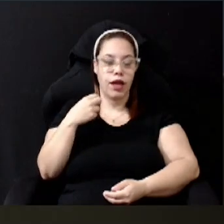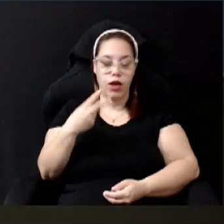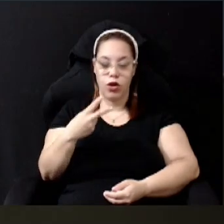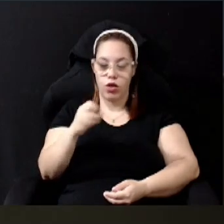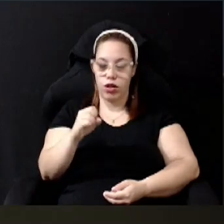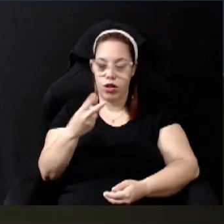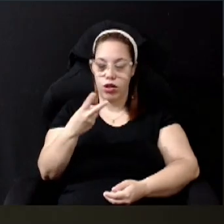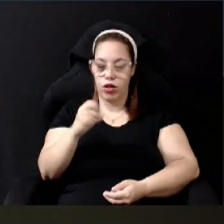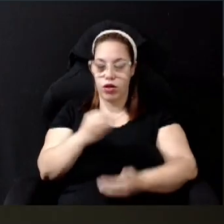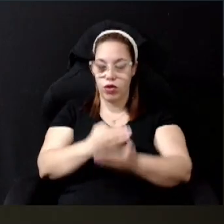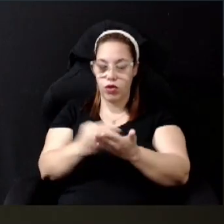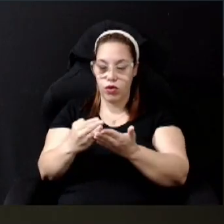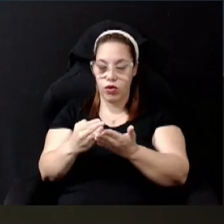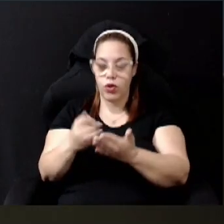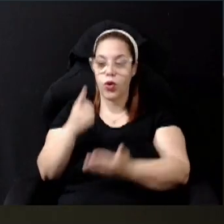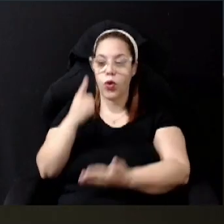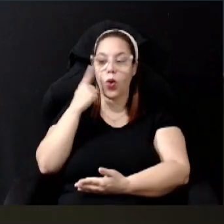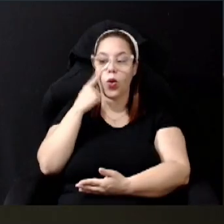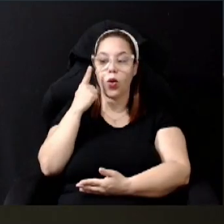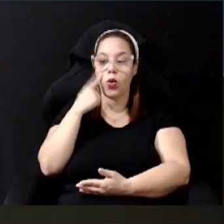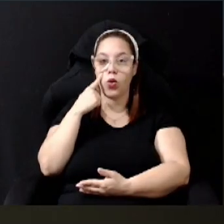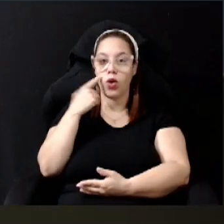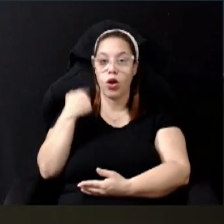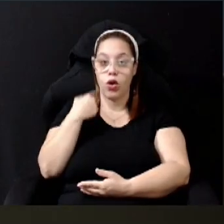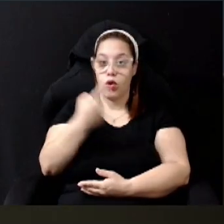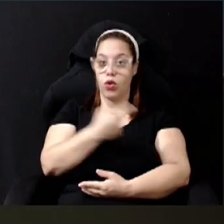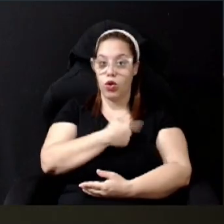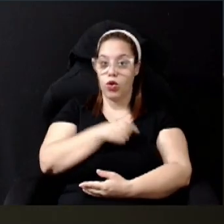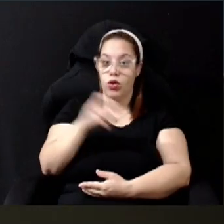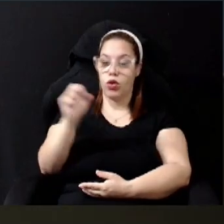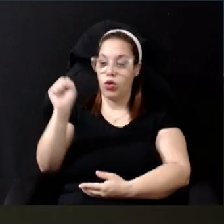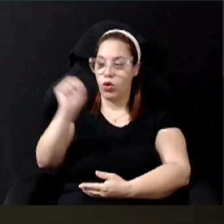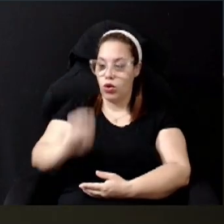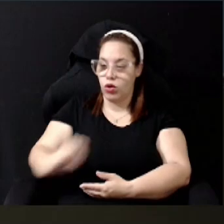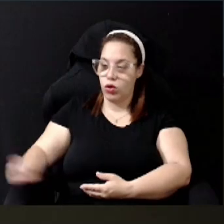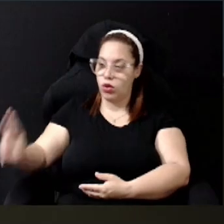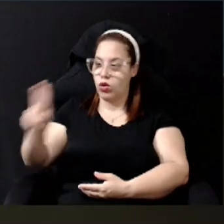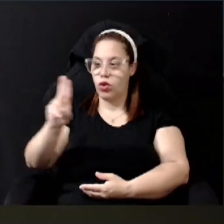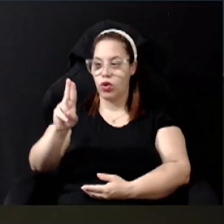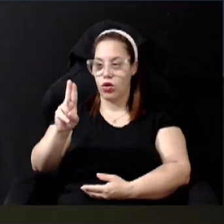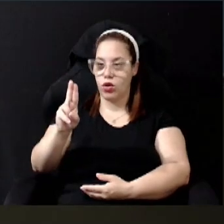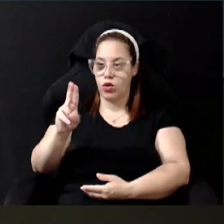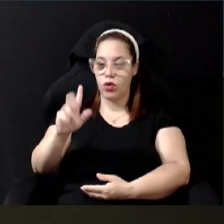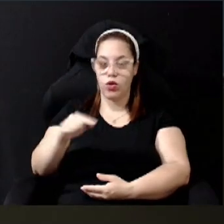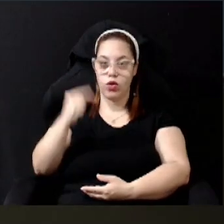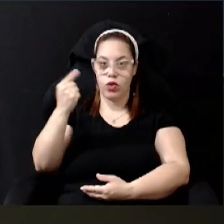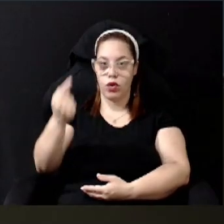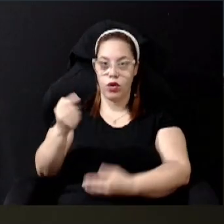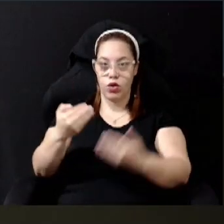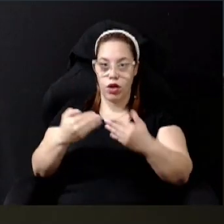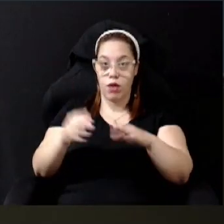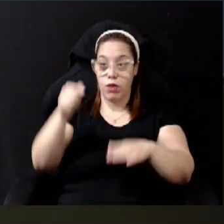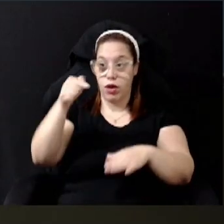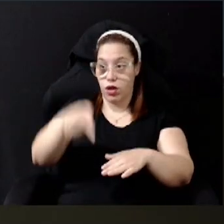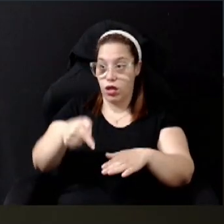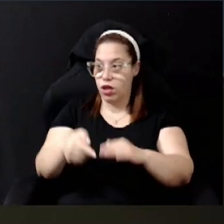falar, olha, é nosso. E aí foi em Sumaré, na primeira unidade, e logo depois a gente abriu aqui. Mas naquele